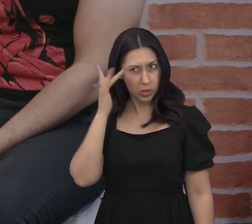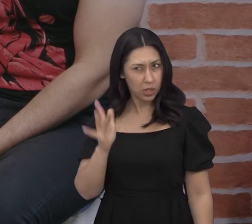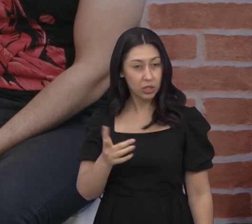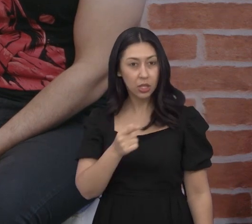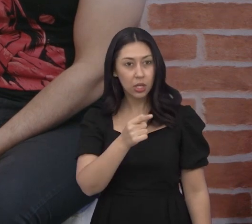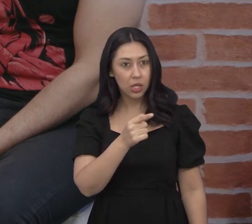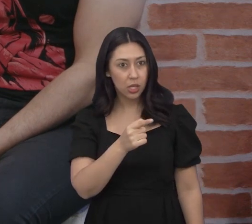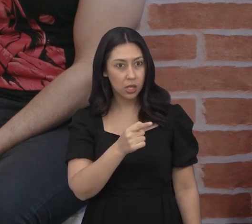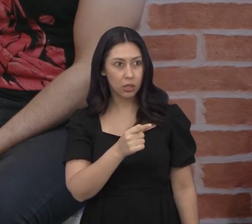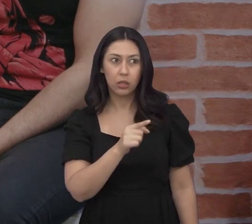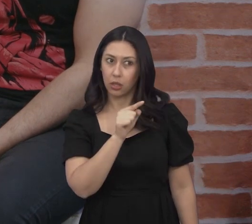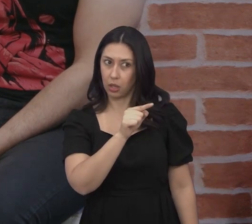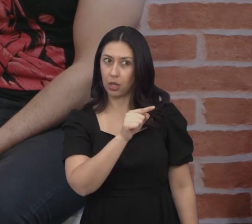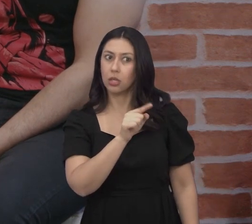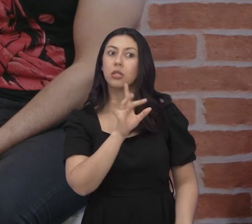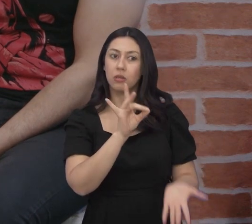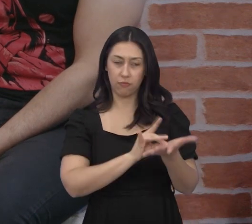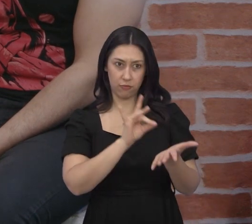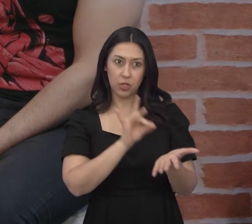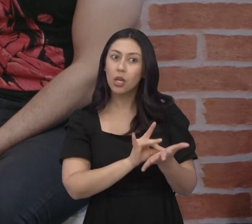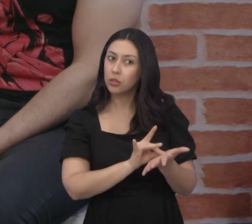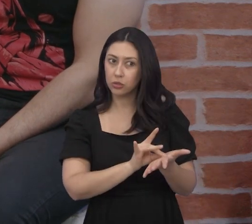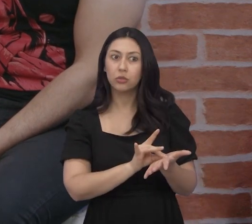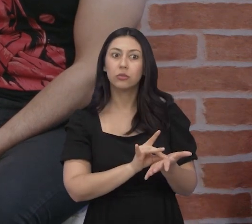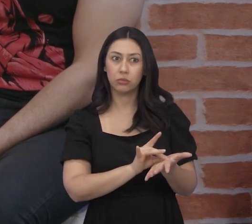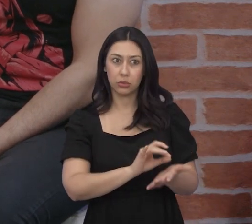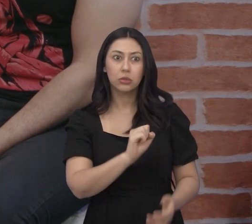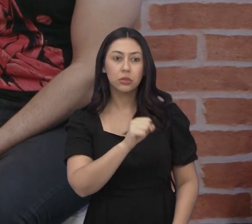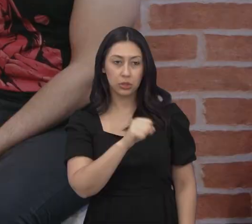outra conversa. O ET Bilu existe. Com certeza.